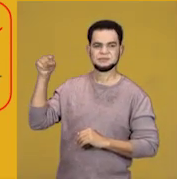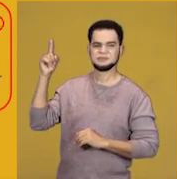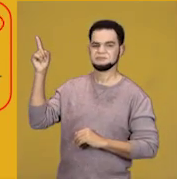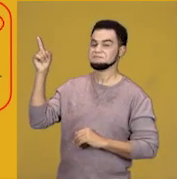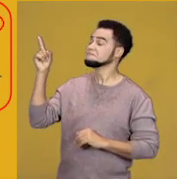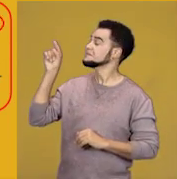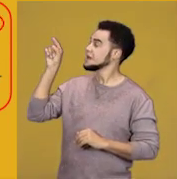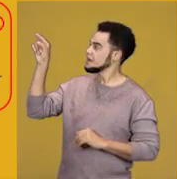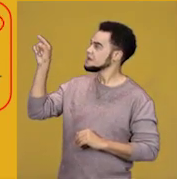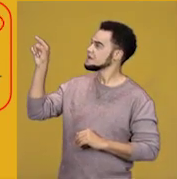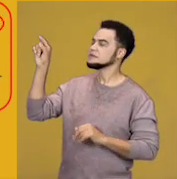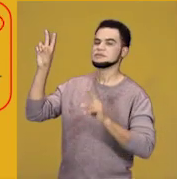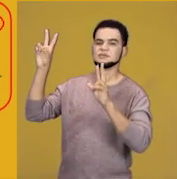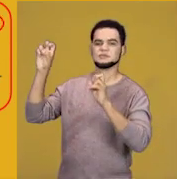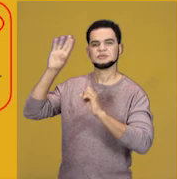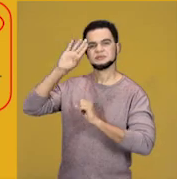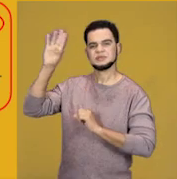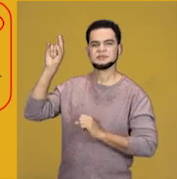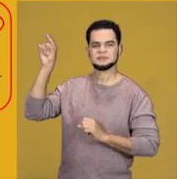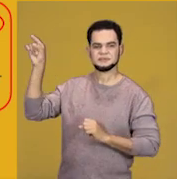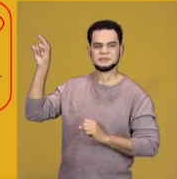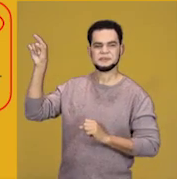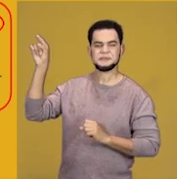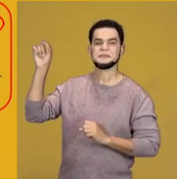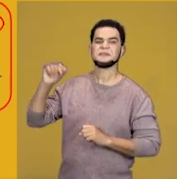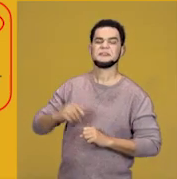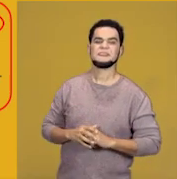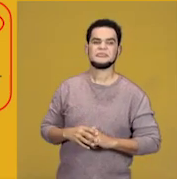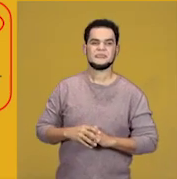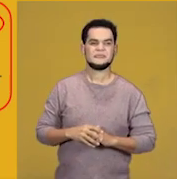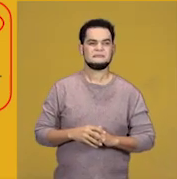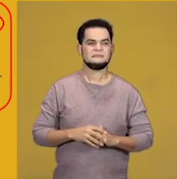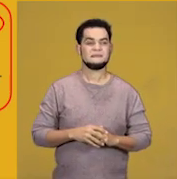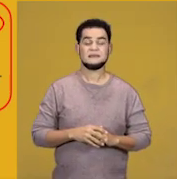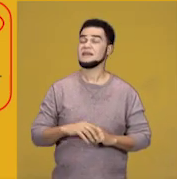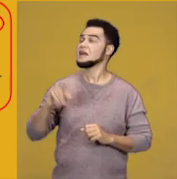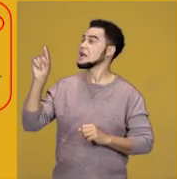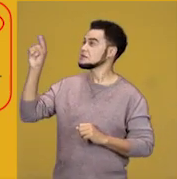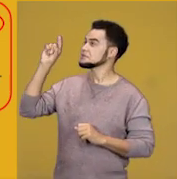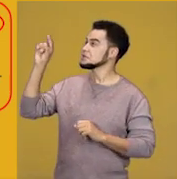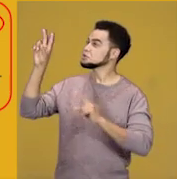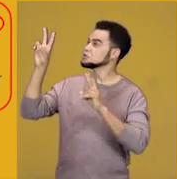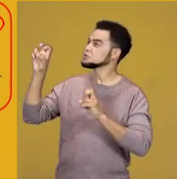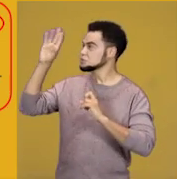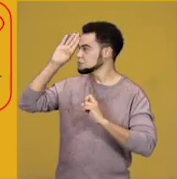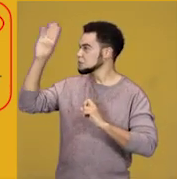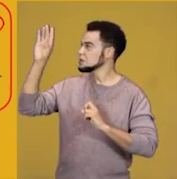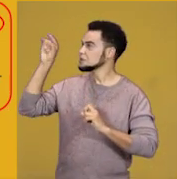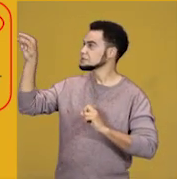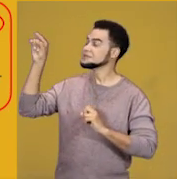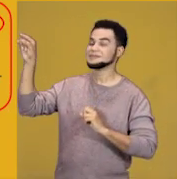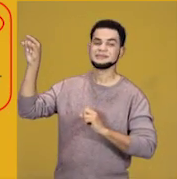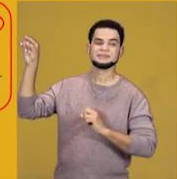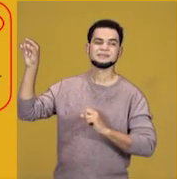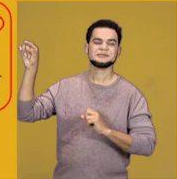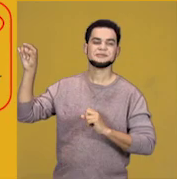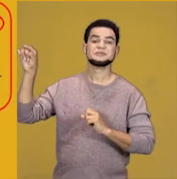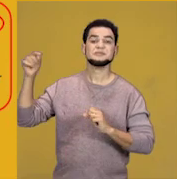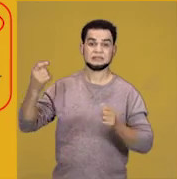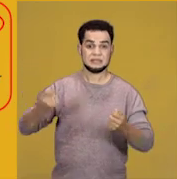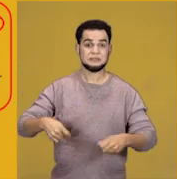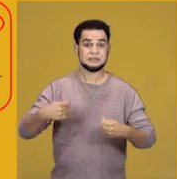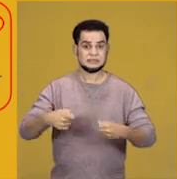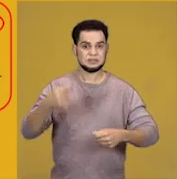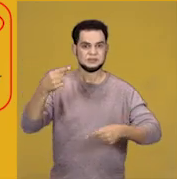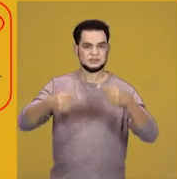central. O assunto central, gente, é aquilo que não pode deixar de ser